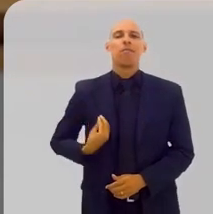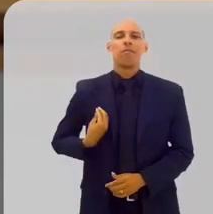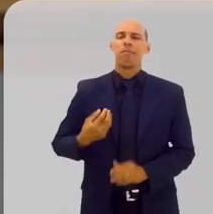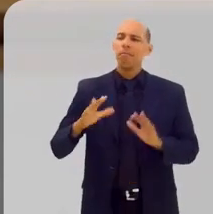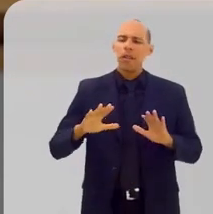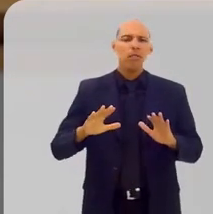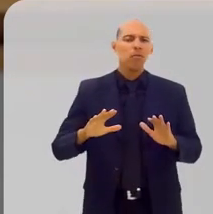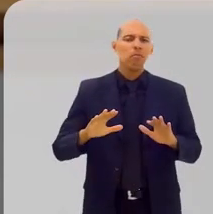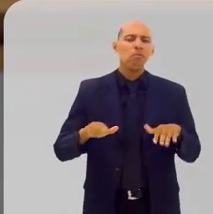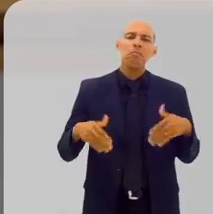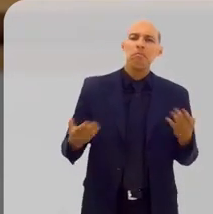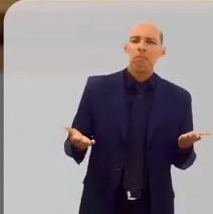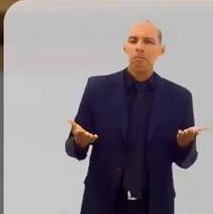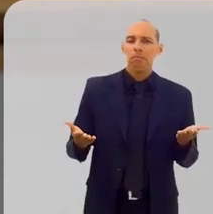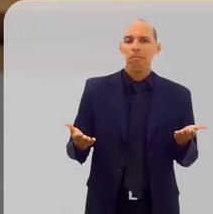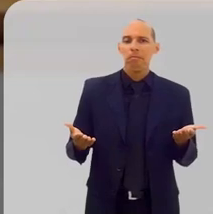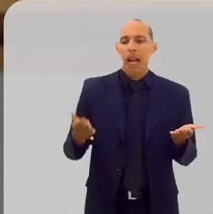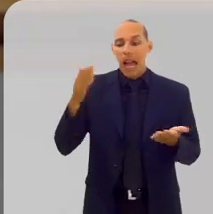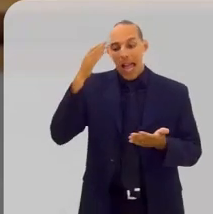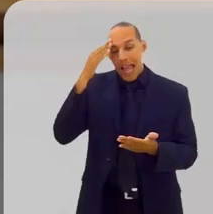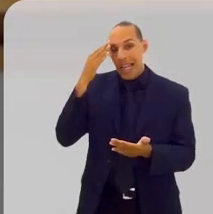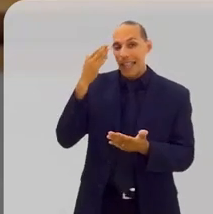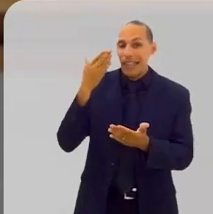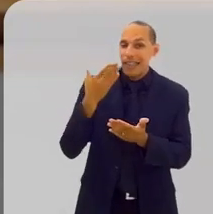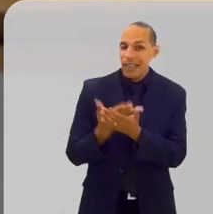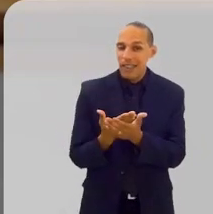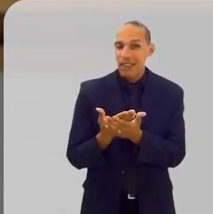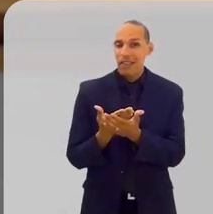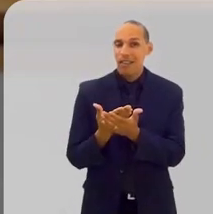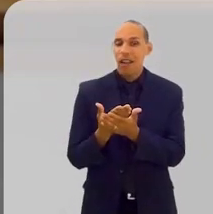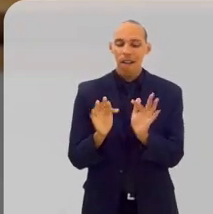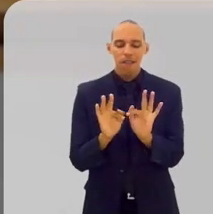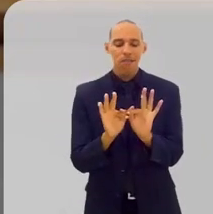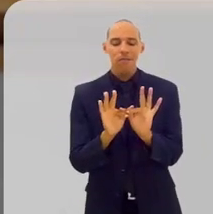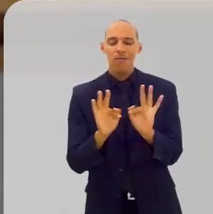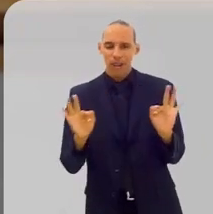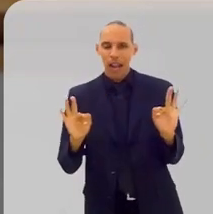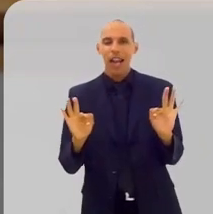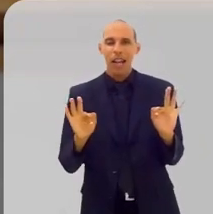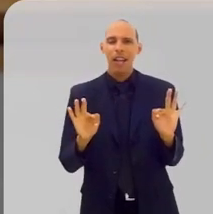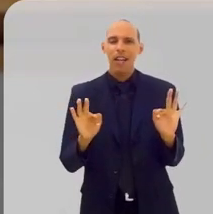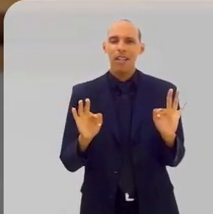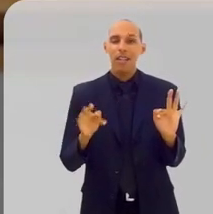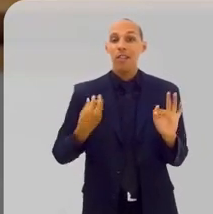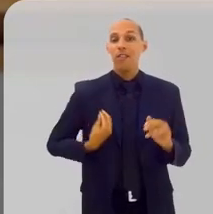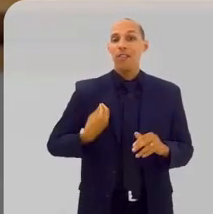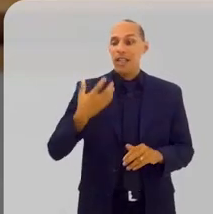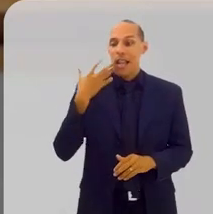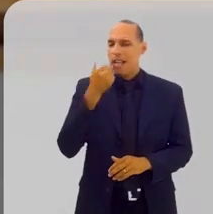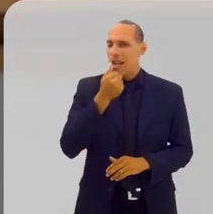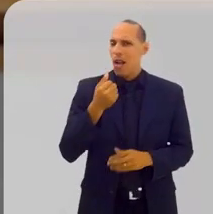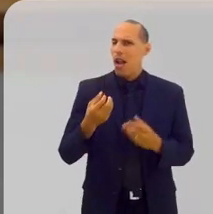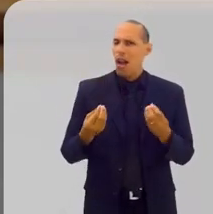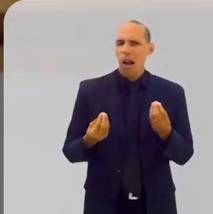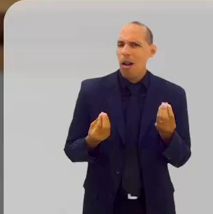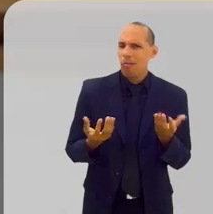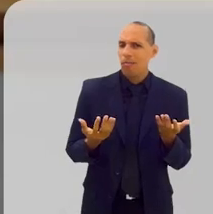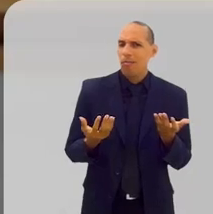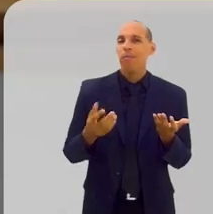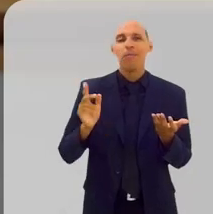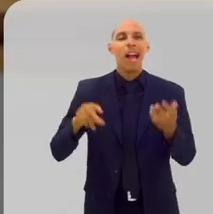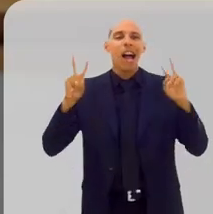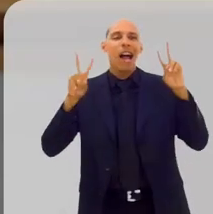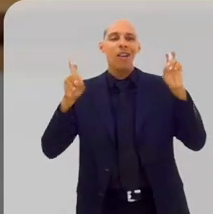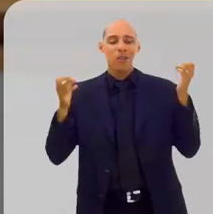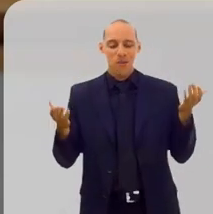que circunstâncias isso ocorre porque acreditar que essa máxima pode salvar a vida de uma pessoa Esse